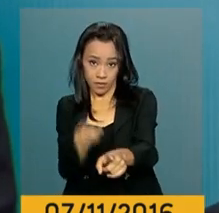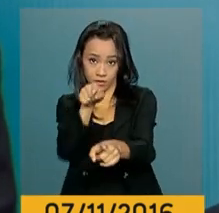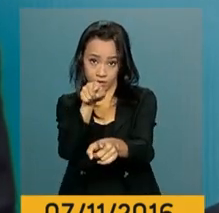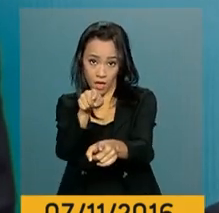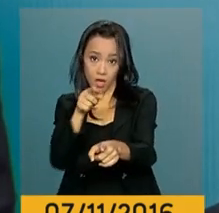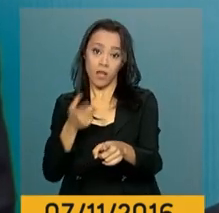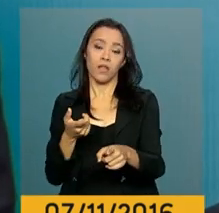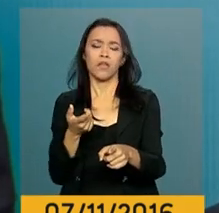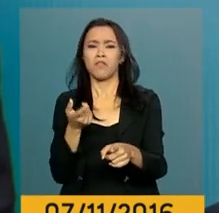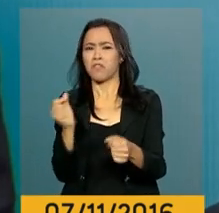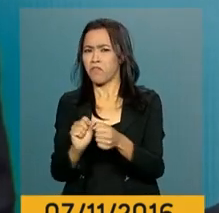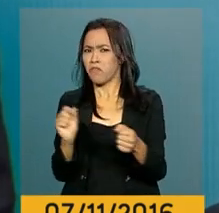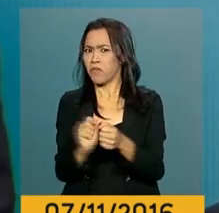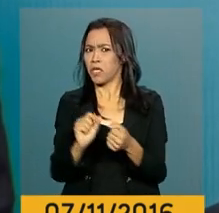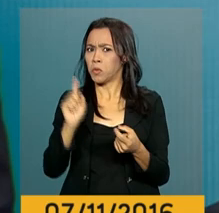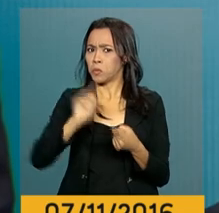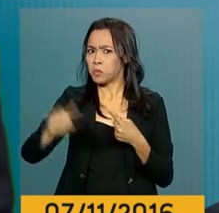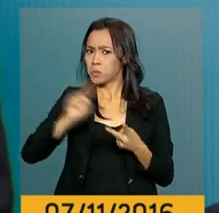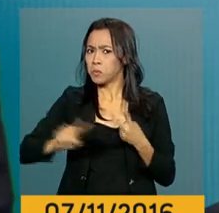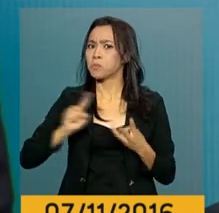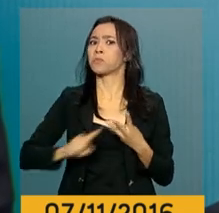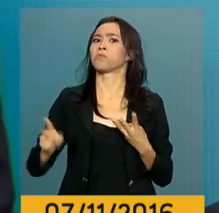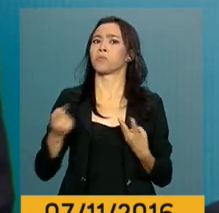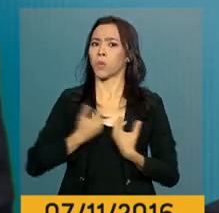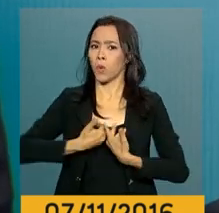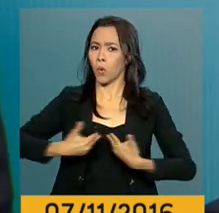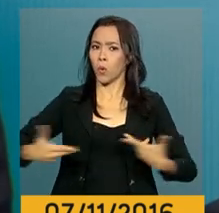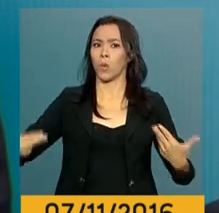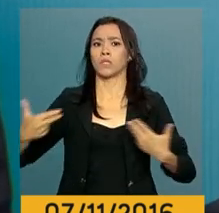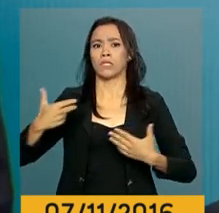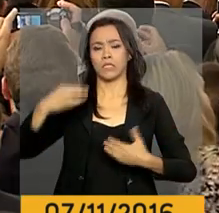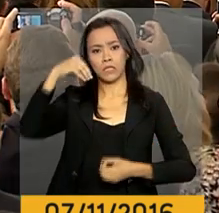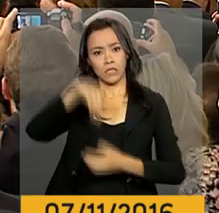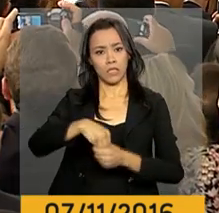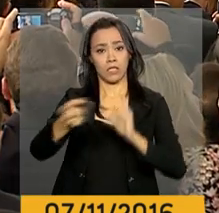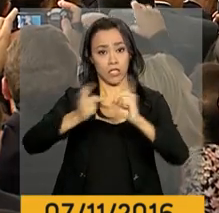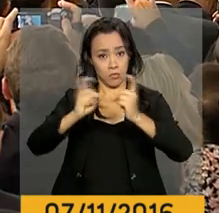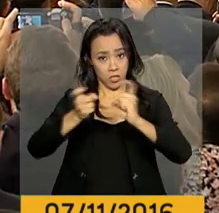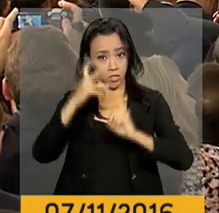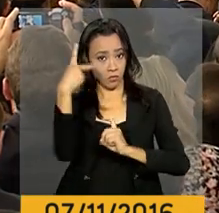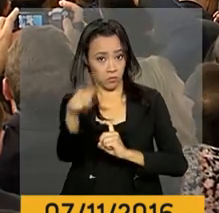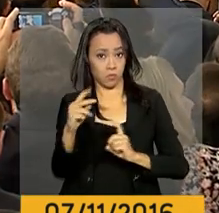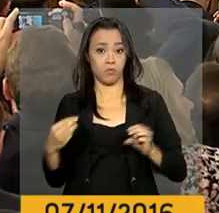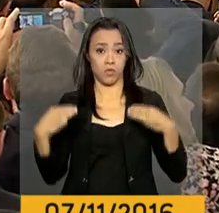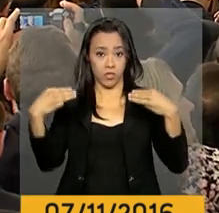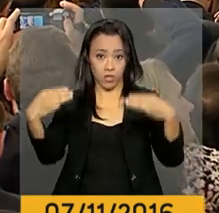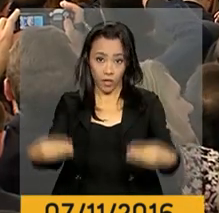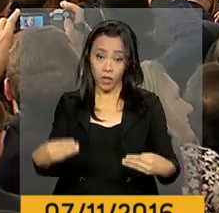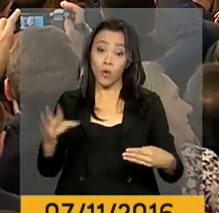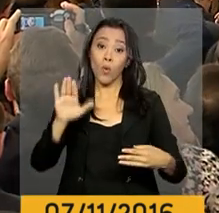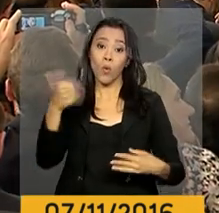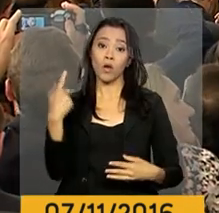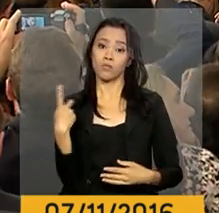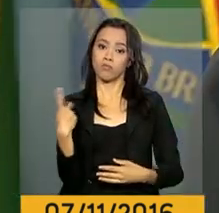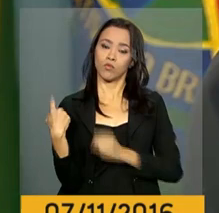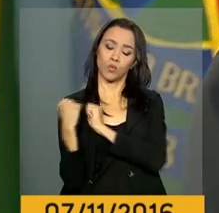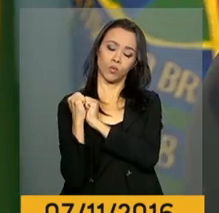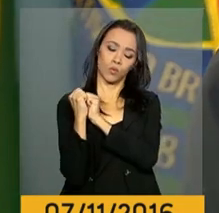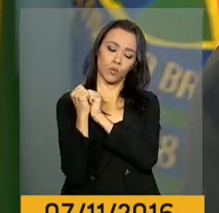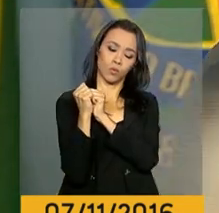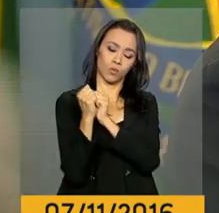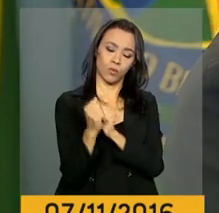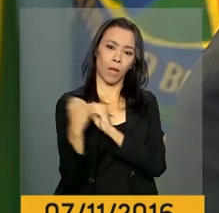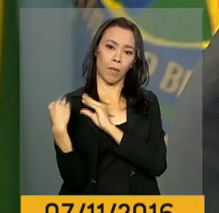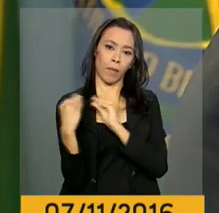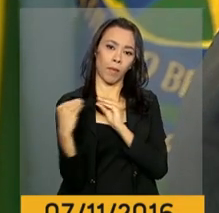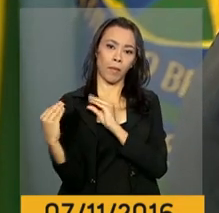feitos de extraordinária competência administrativa do seu ministério. Ainda quando vinhamos para cá, ele me dizia: